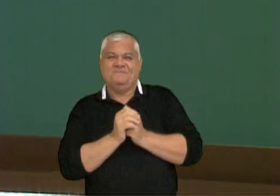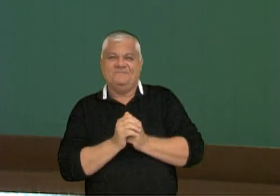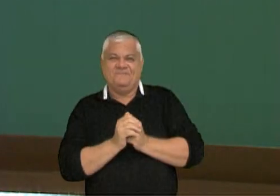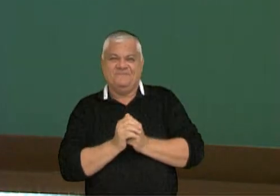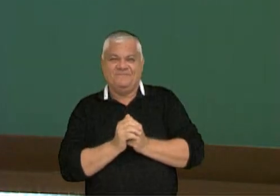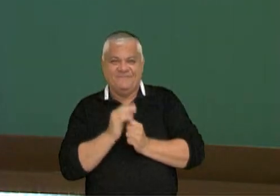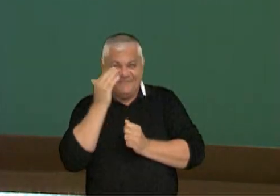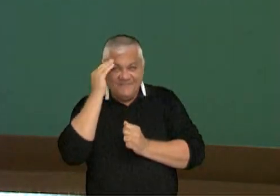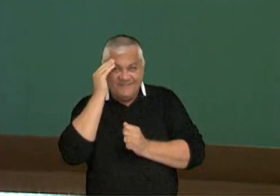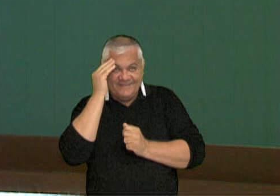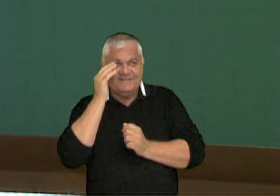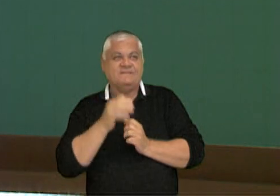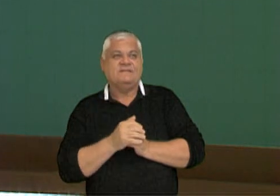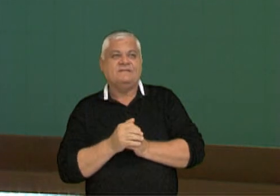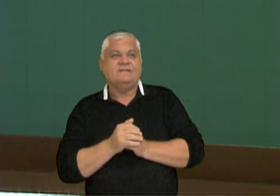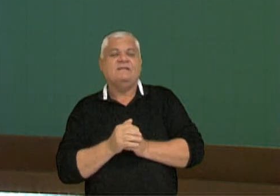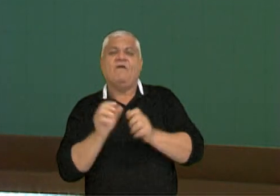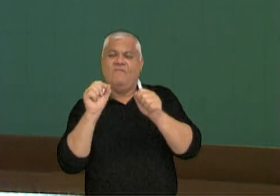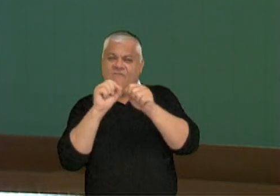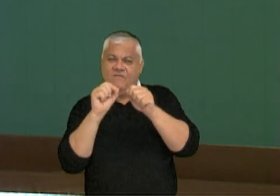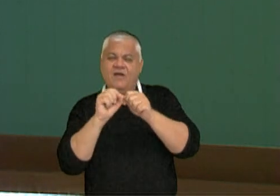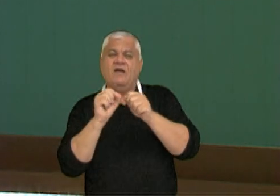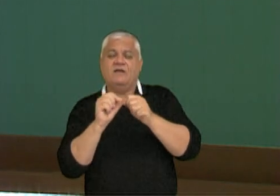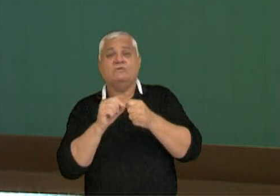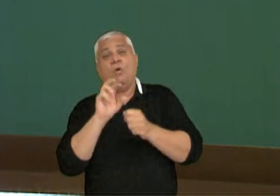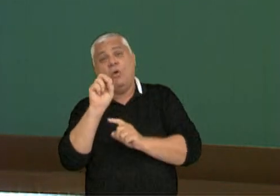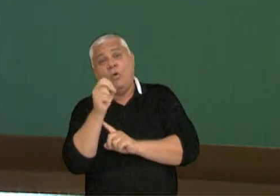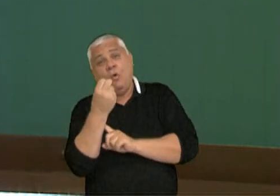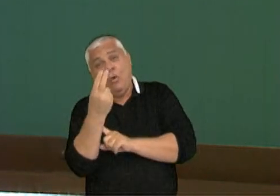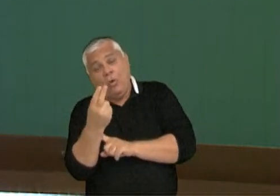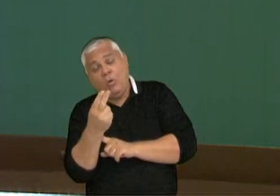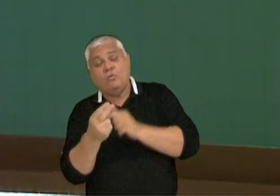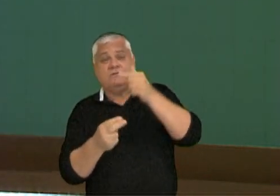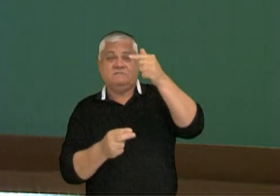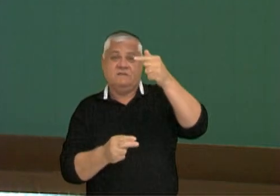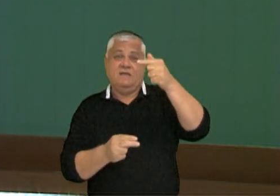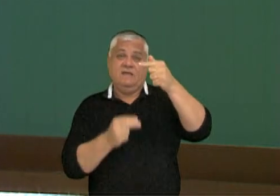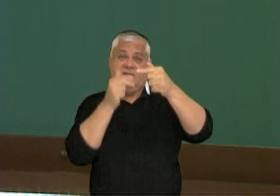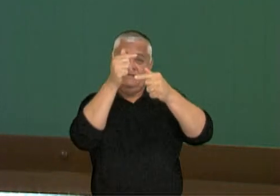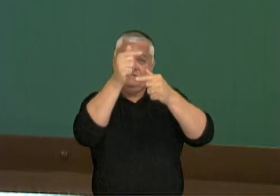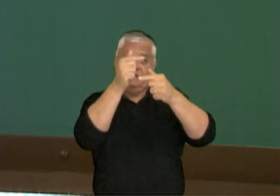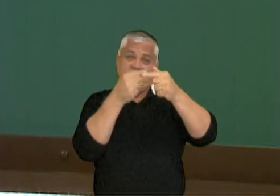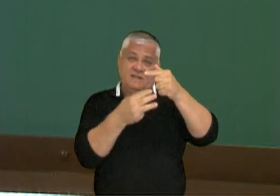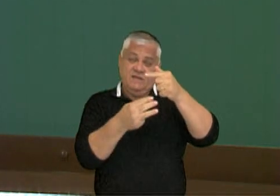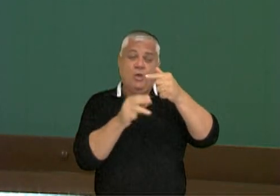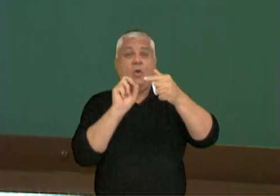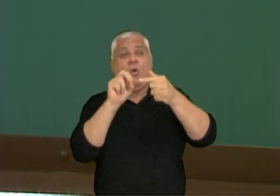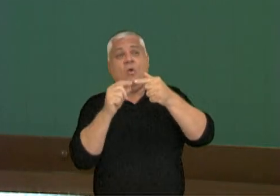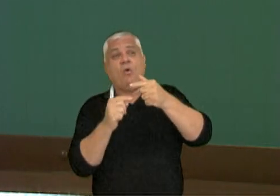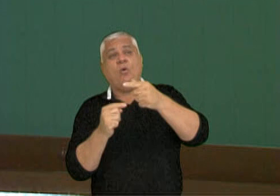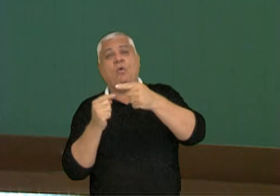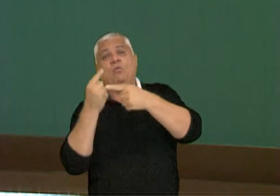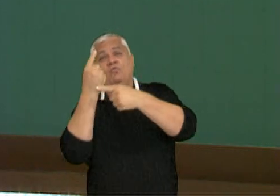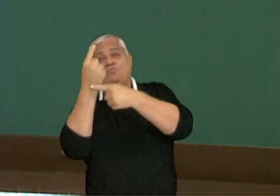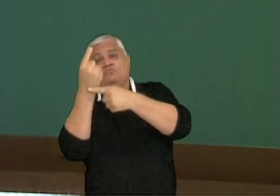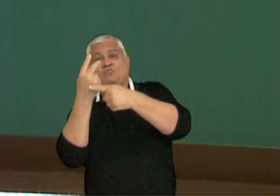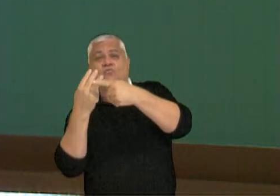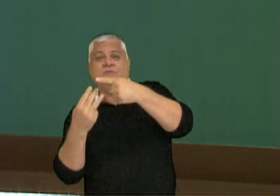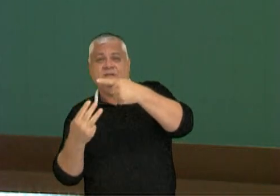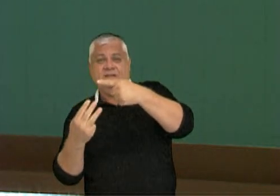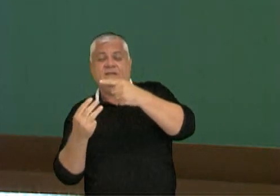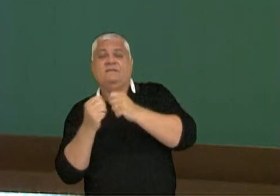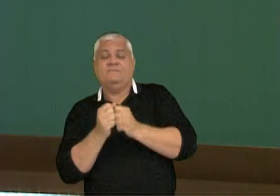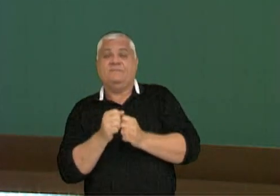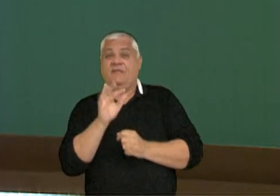1/3, ok? E aí você pode escrever ou 7/3 ou em forma de fração mista. O que é uma